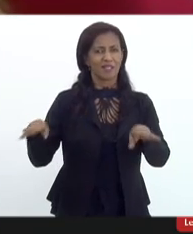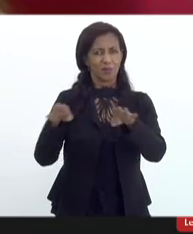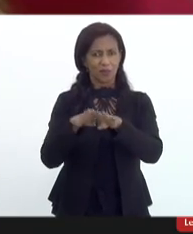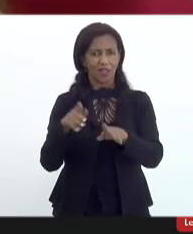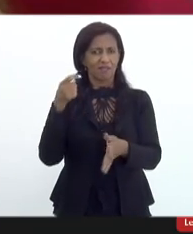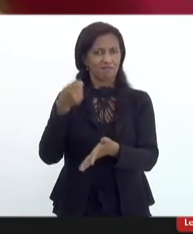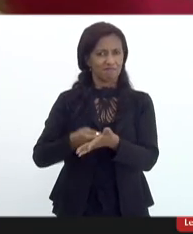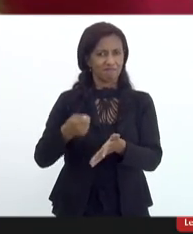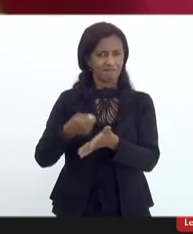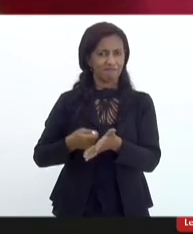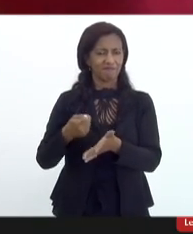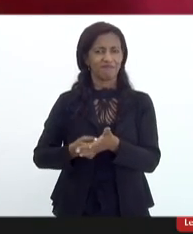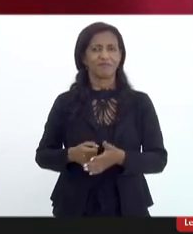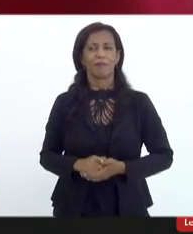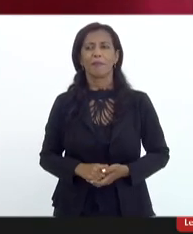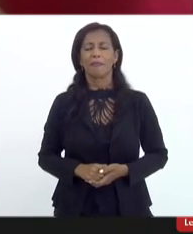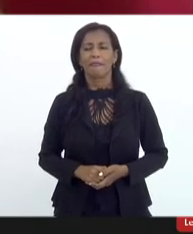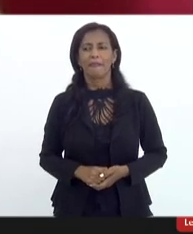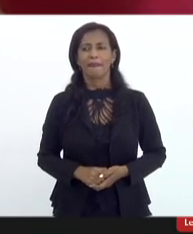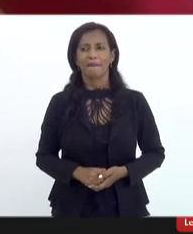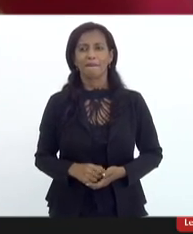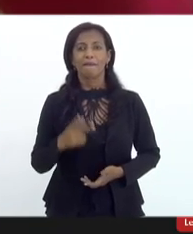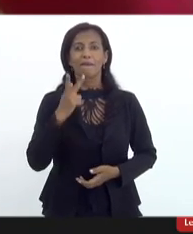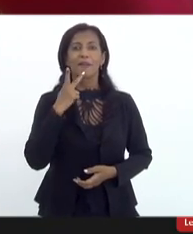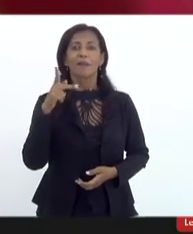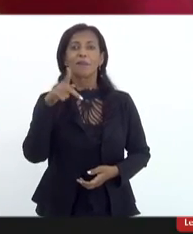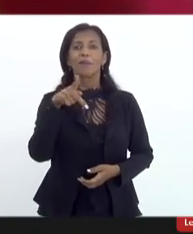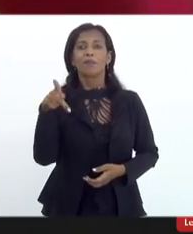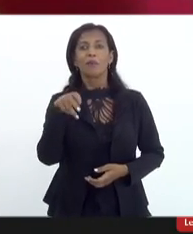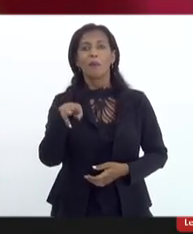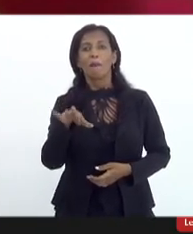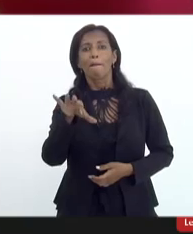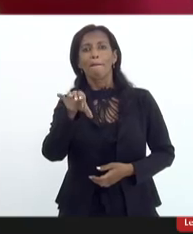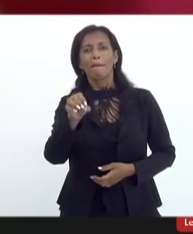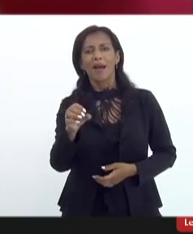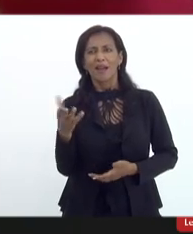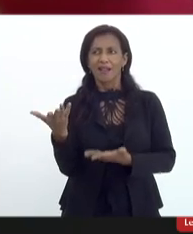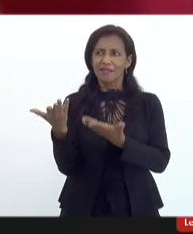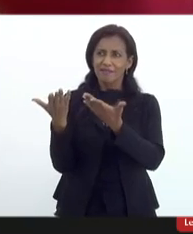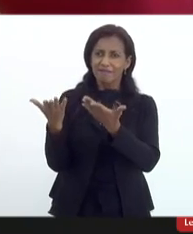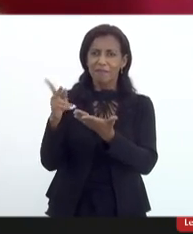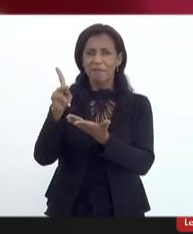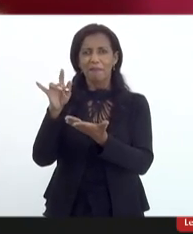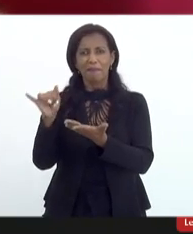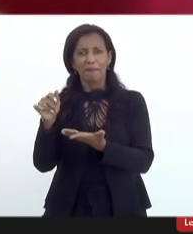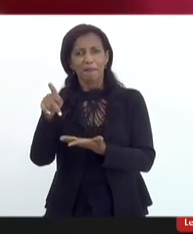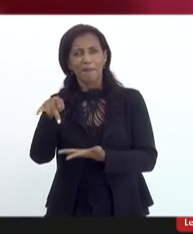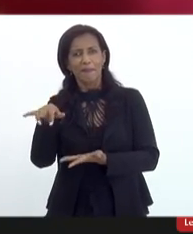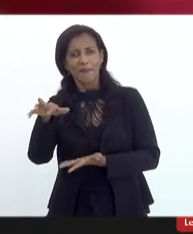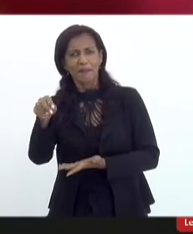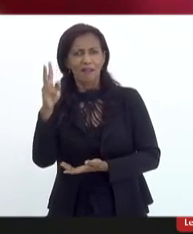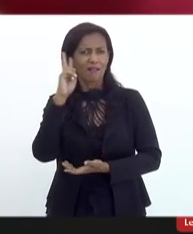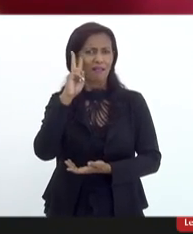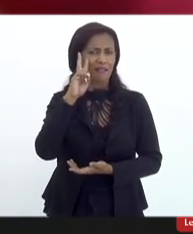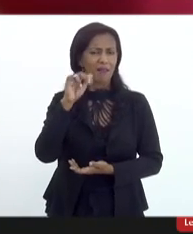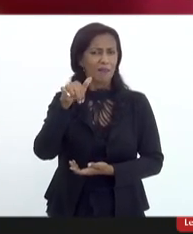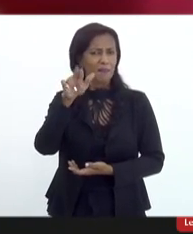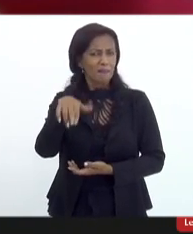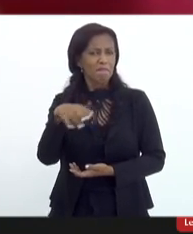e da equidade. Dizer para o professor Márcio de Jagum, nosso pai Márcio de Jagum, que eu me lembro muito